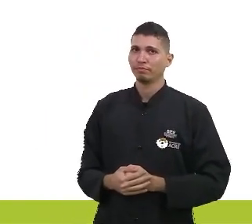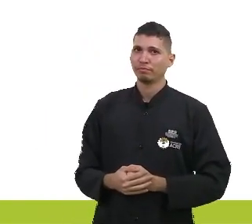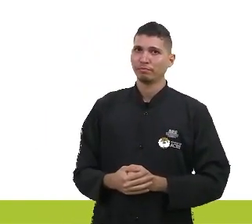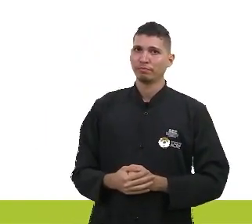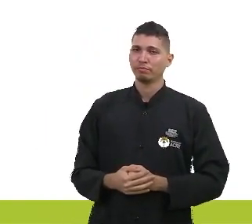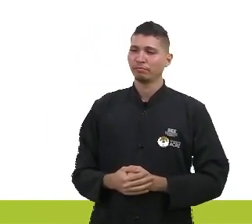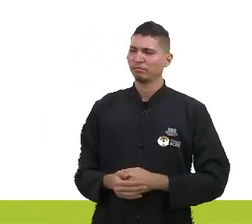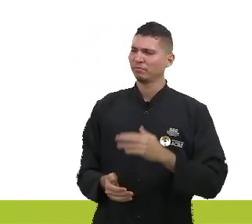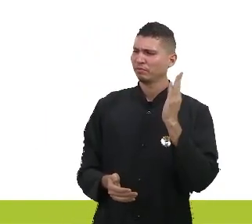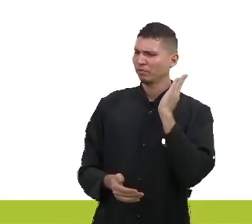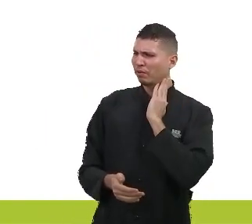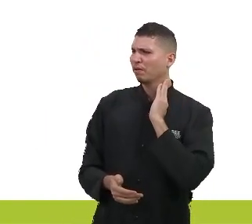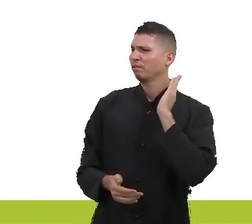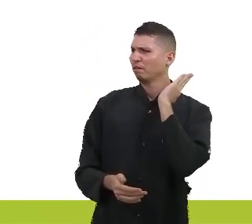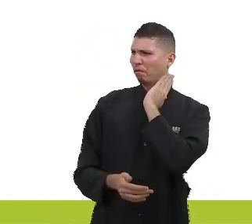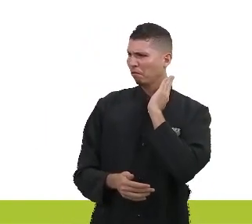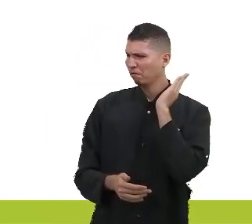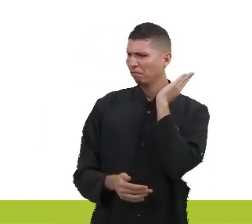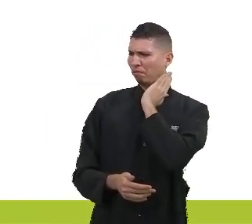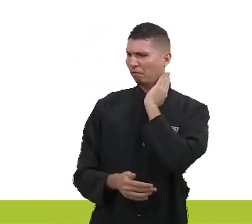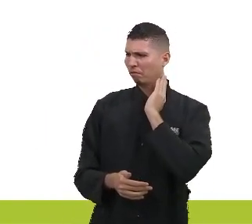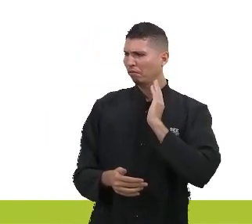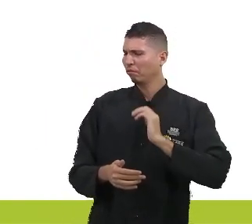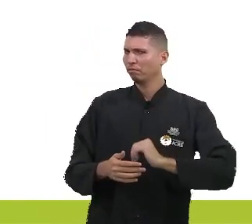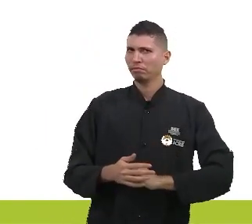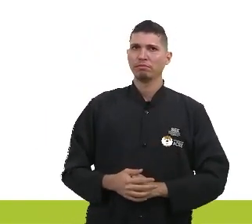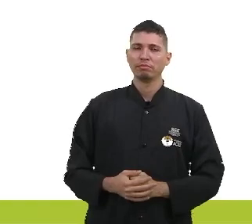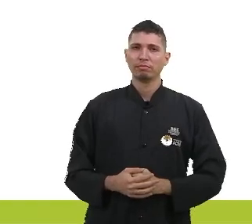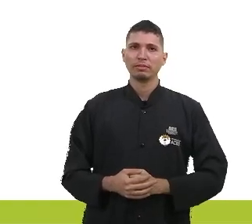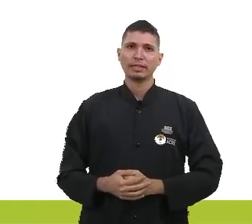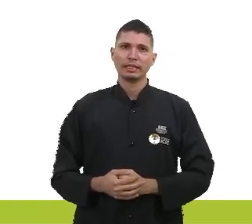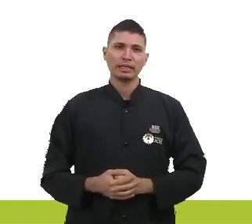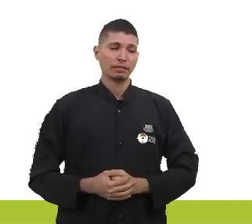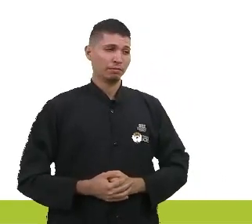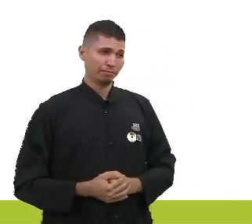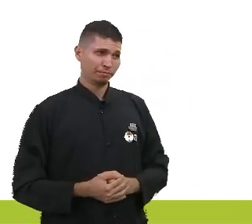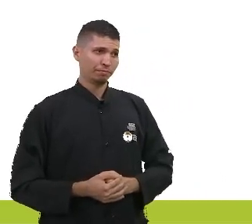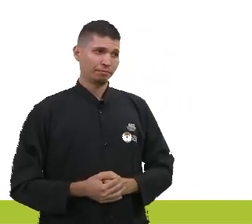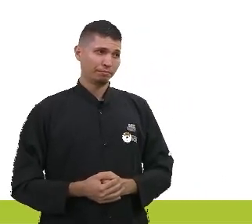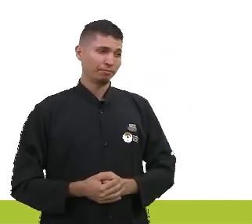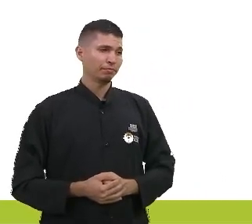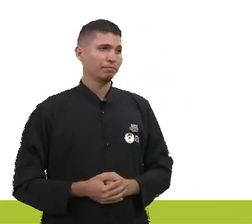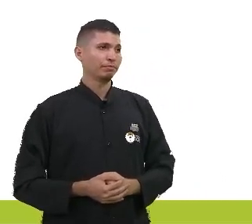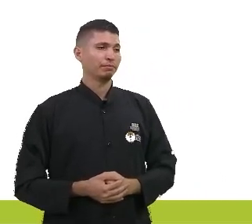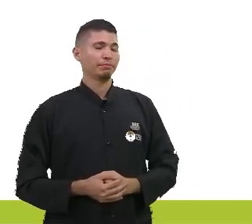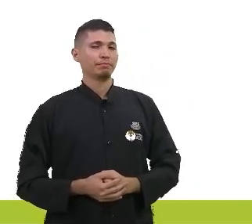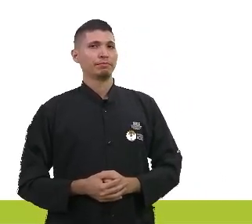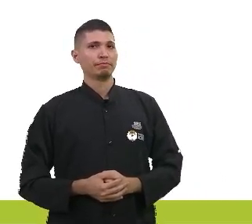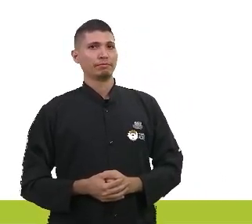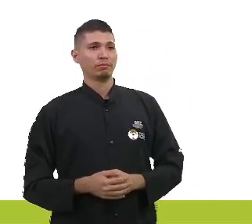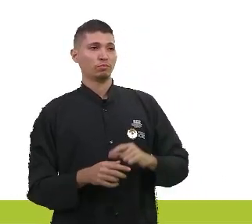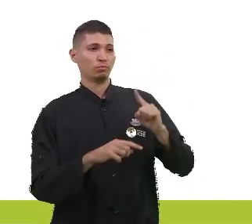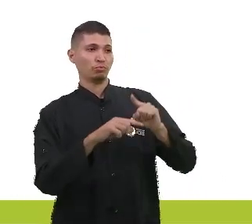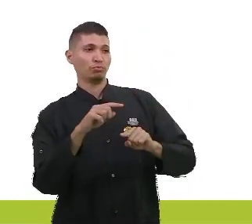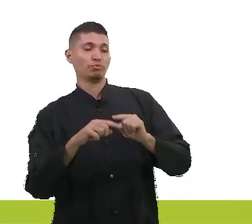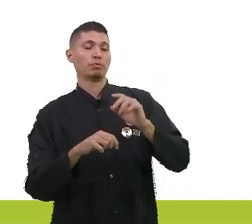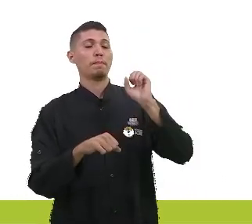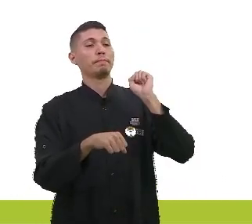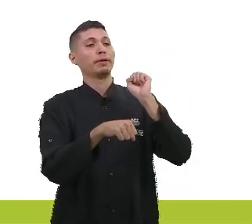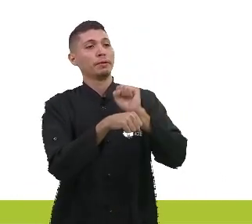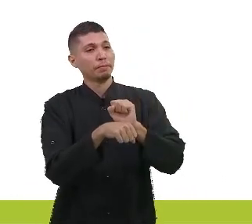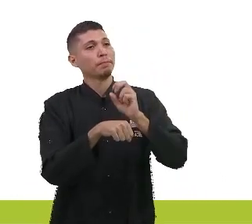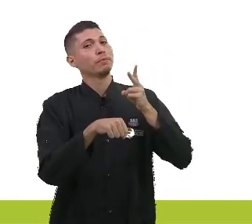preguiçoso, preguiçoso, preguiçoso. E aí o Gafford fala para ele, corpos em repouso tende a